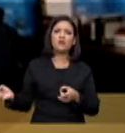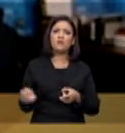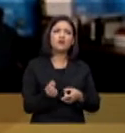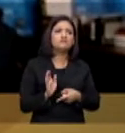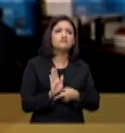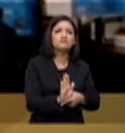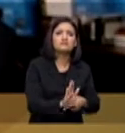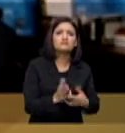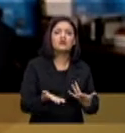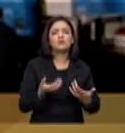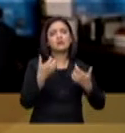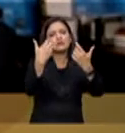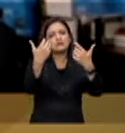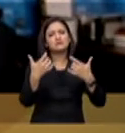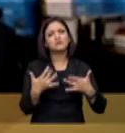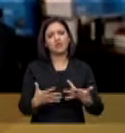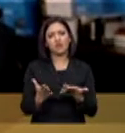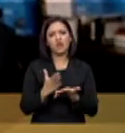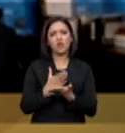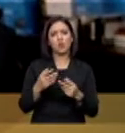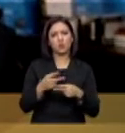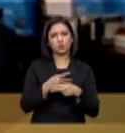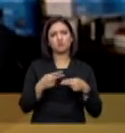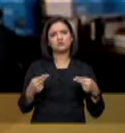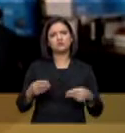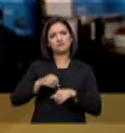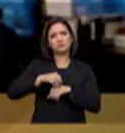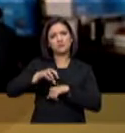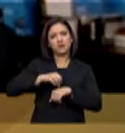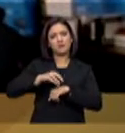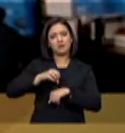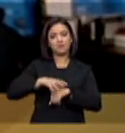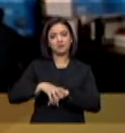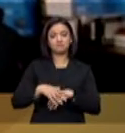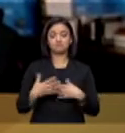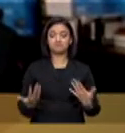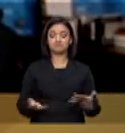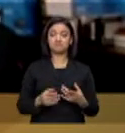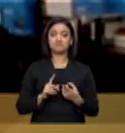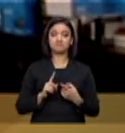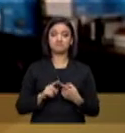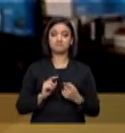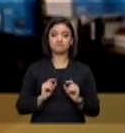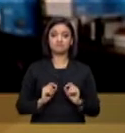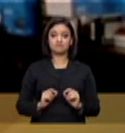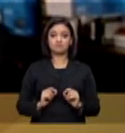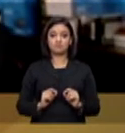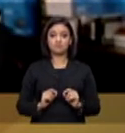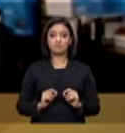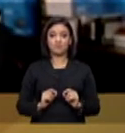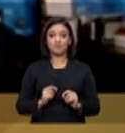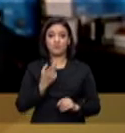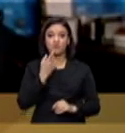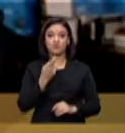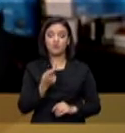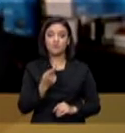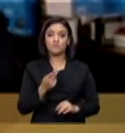trazer algumas considerações à apreciação de vossas excelências. A primeira delas diz com a revogação da lei,